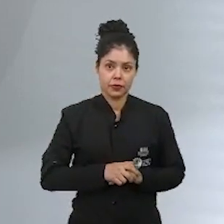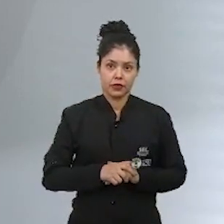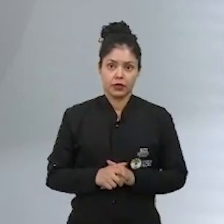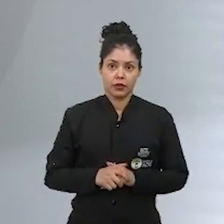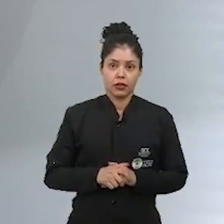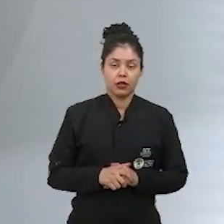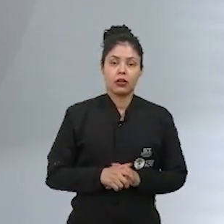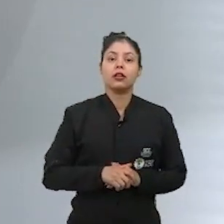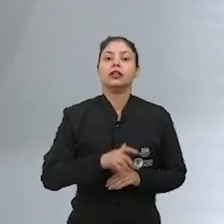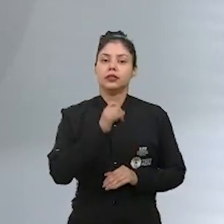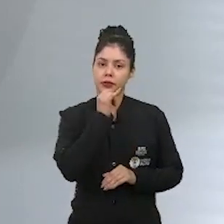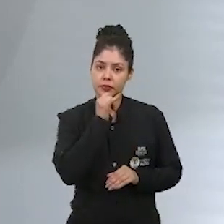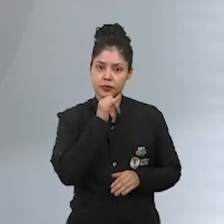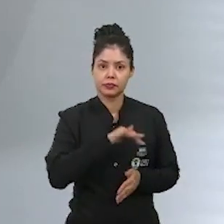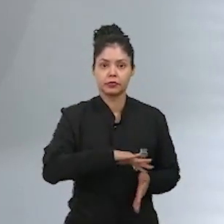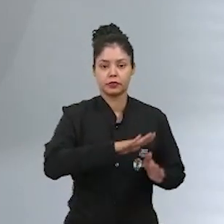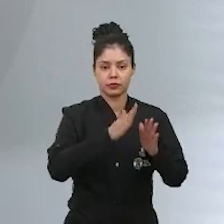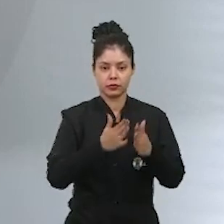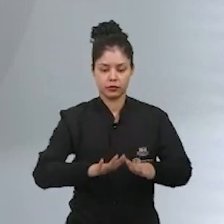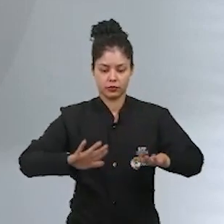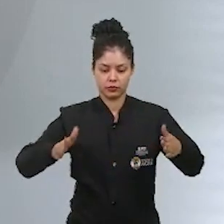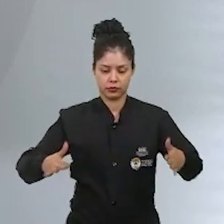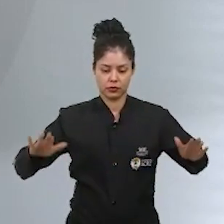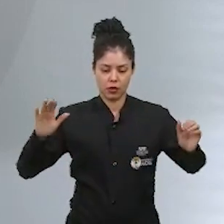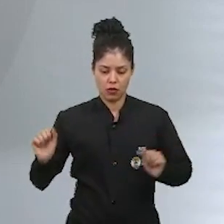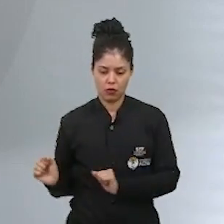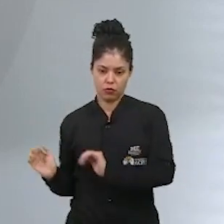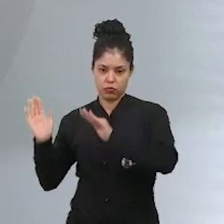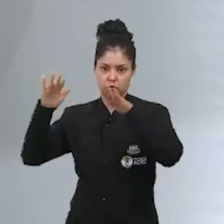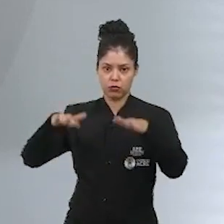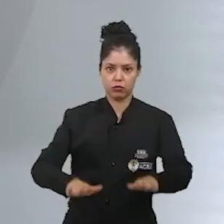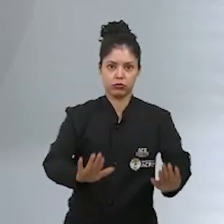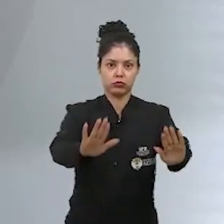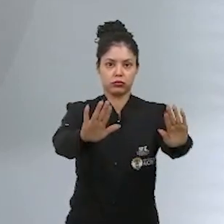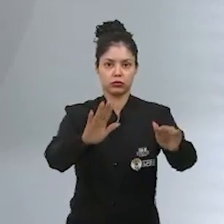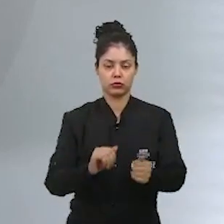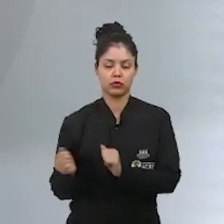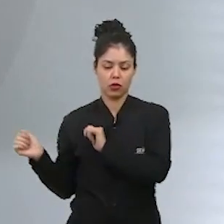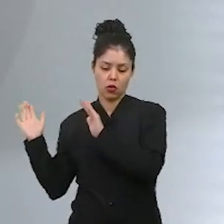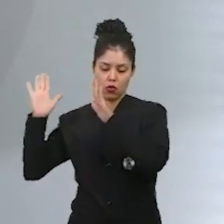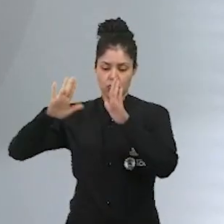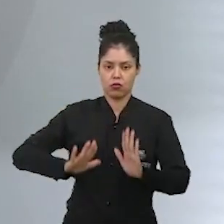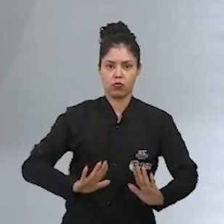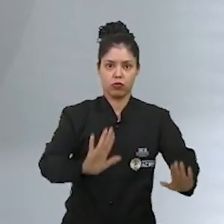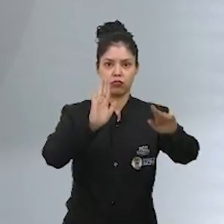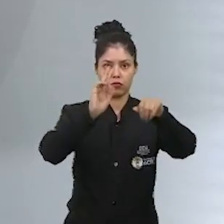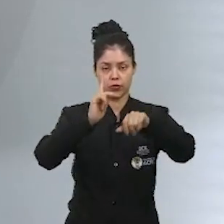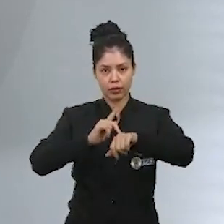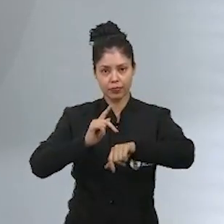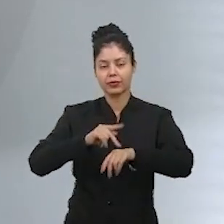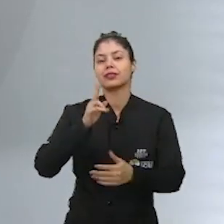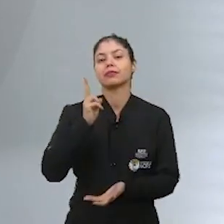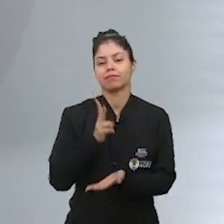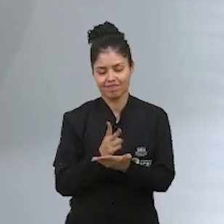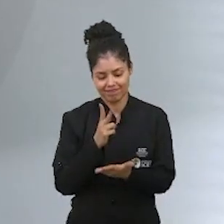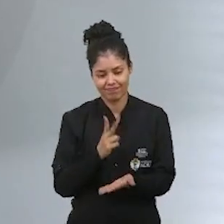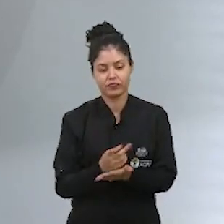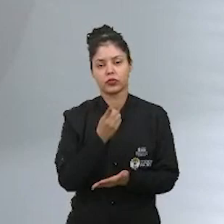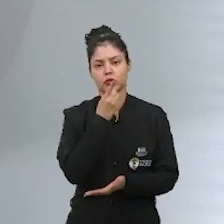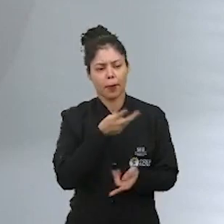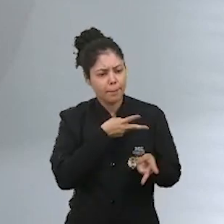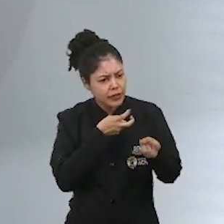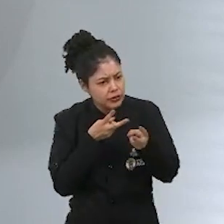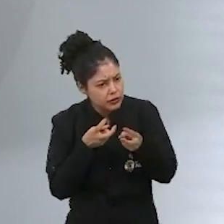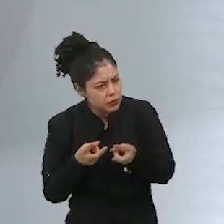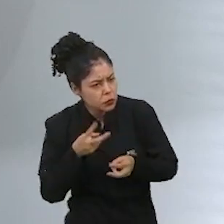ondas quando batem ali na região costeira, tá? Que bate ali naquelas pedras, né? Diariamente, você percebe que já tem